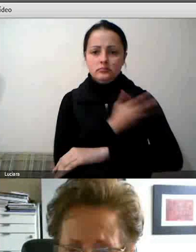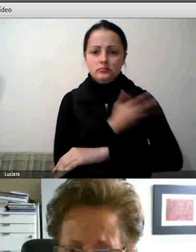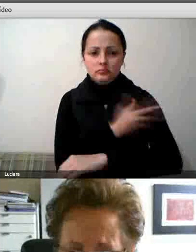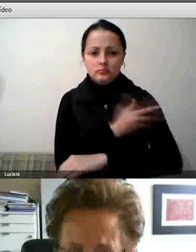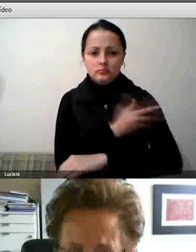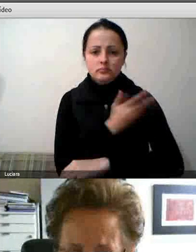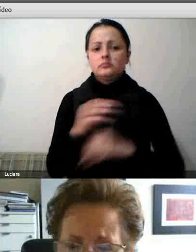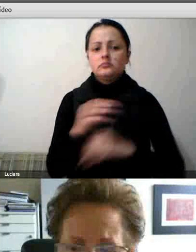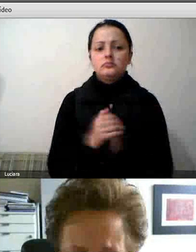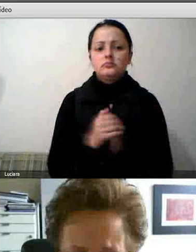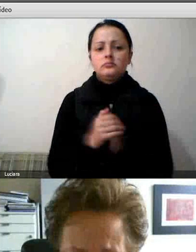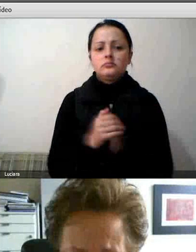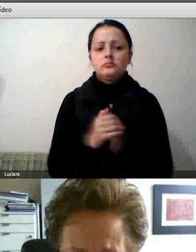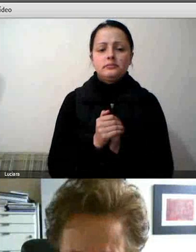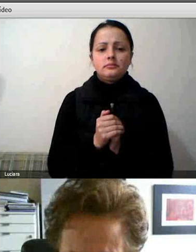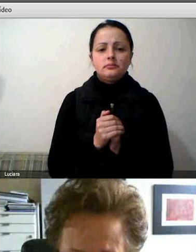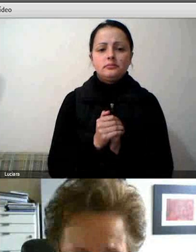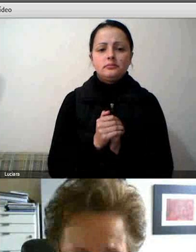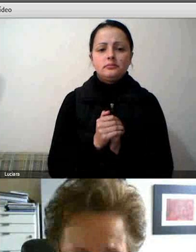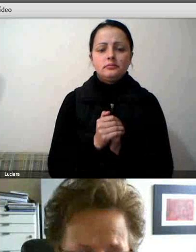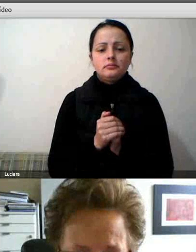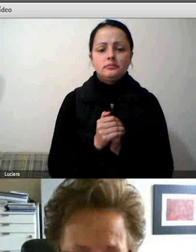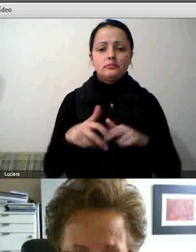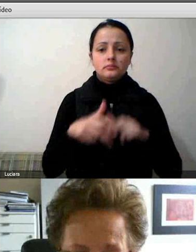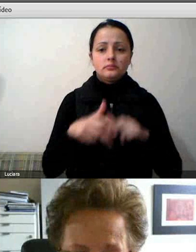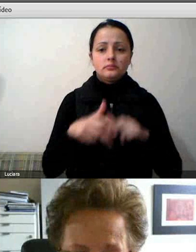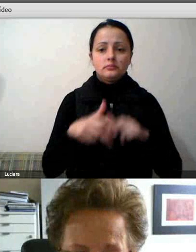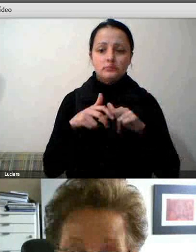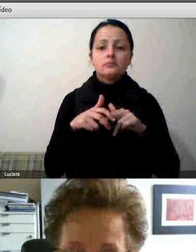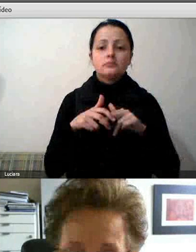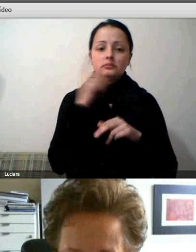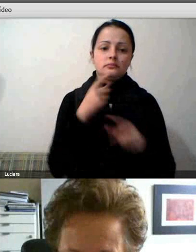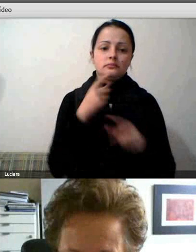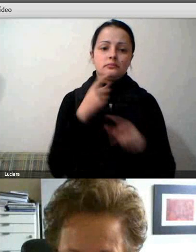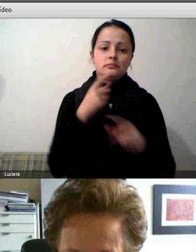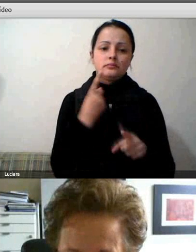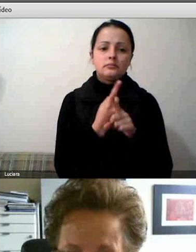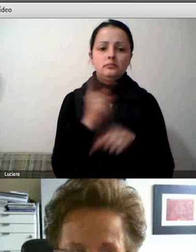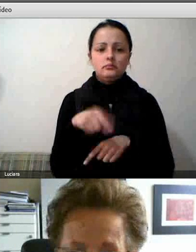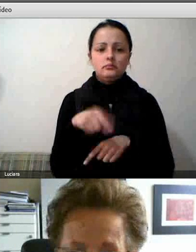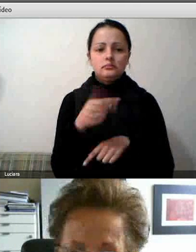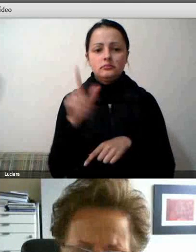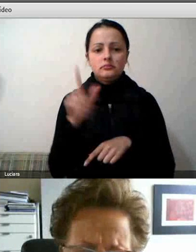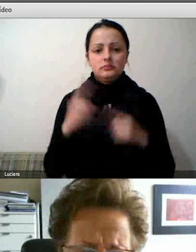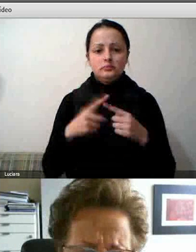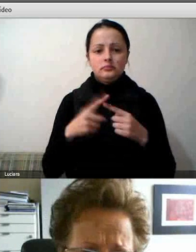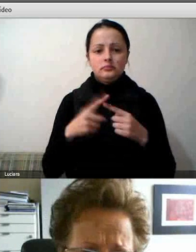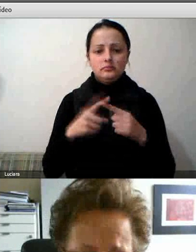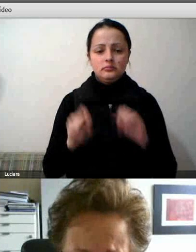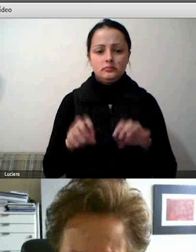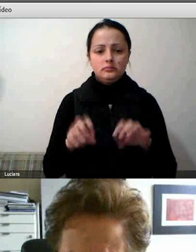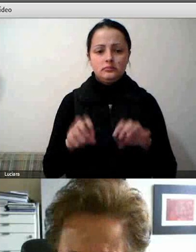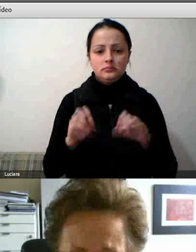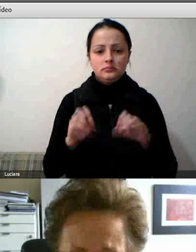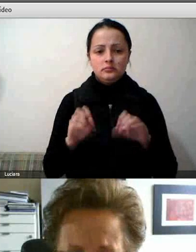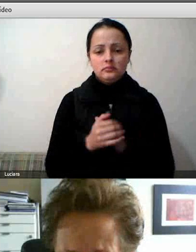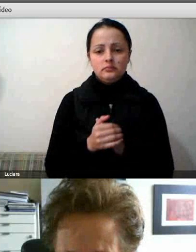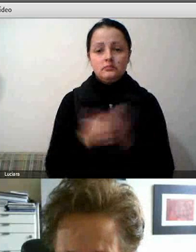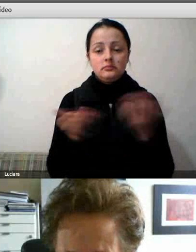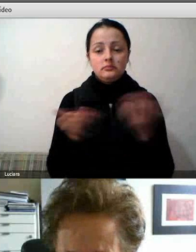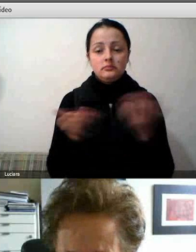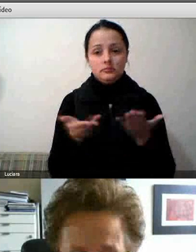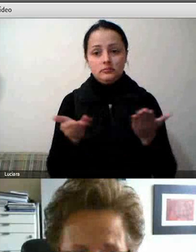casa, repete, faz o tema de casa, memoriza, e isso está completamente